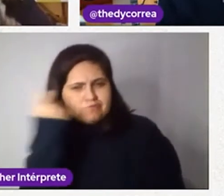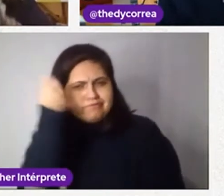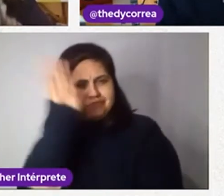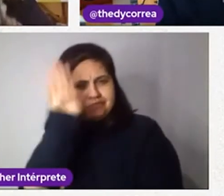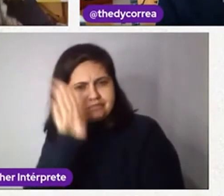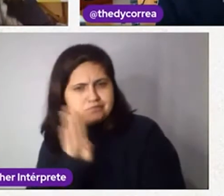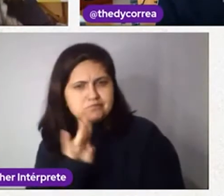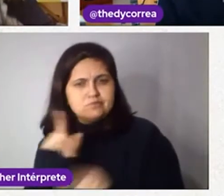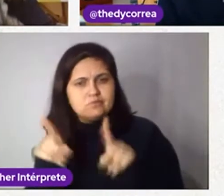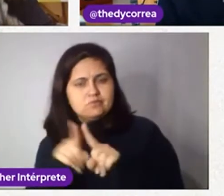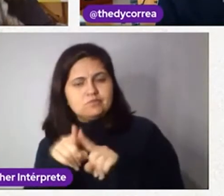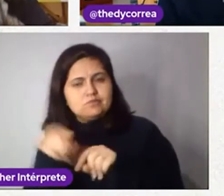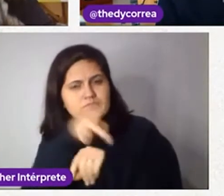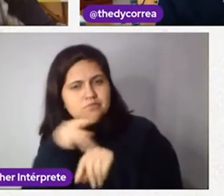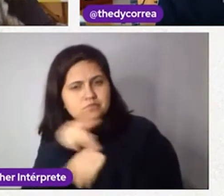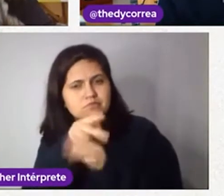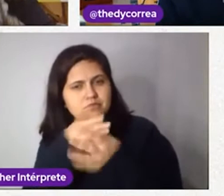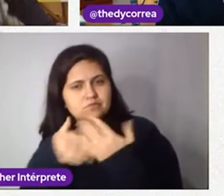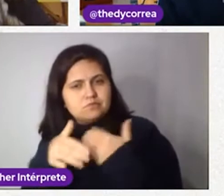conhecida no país todo.